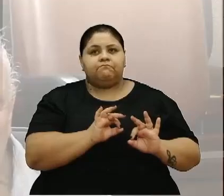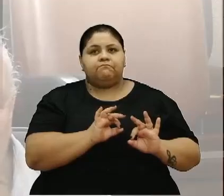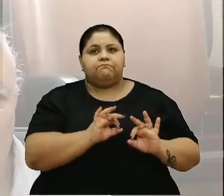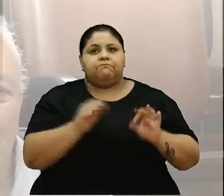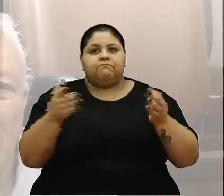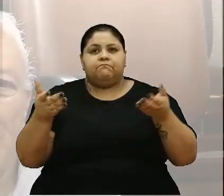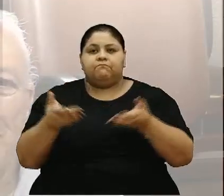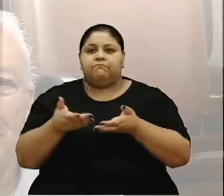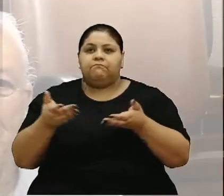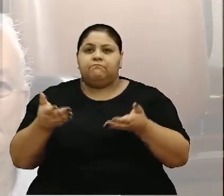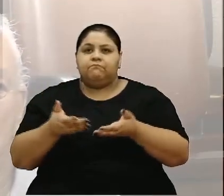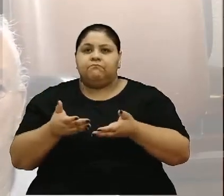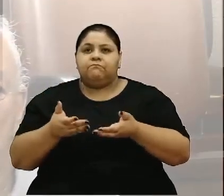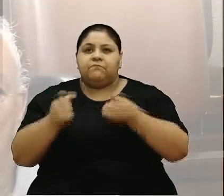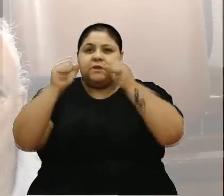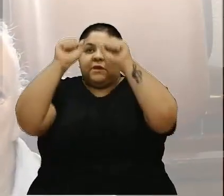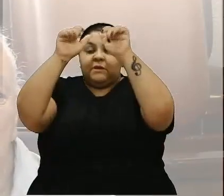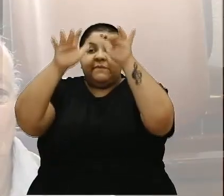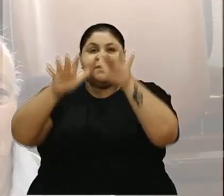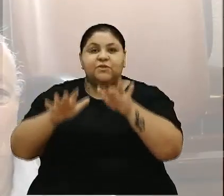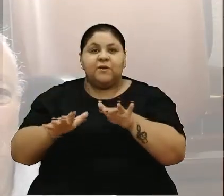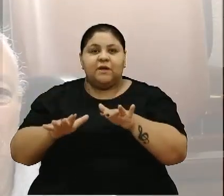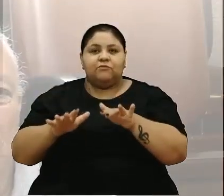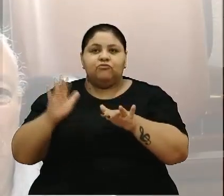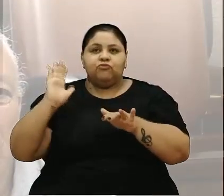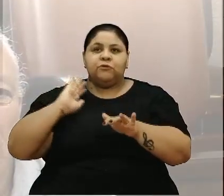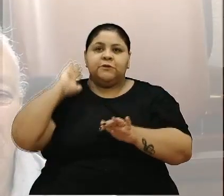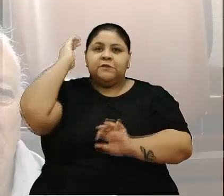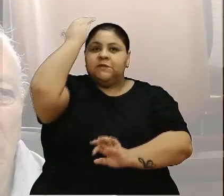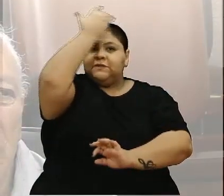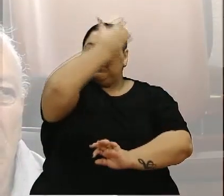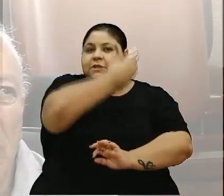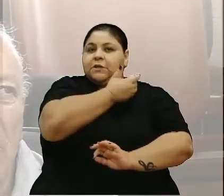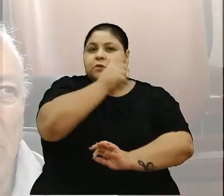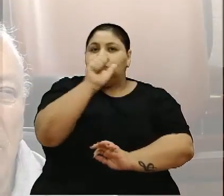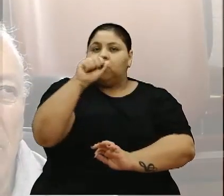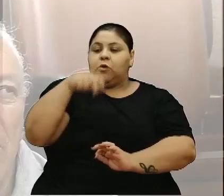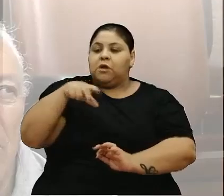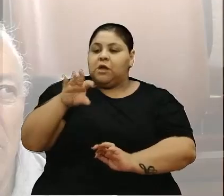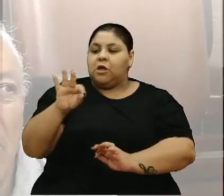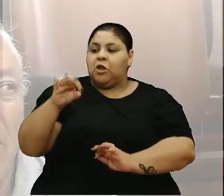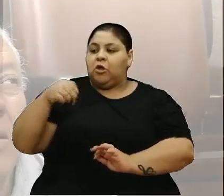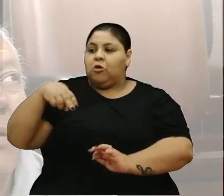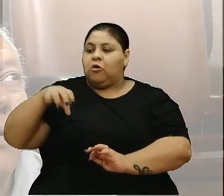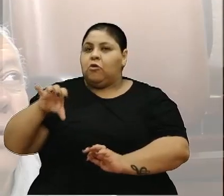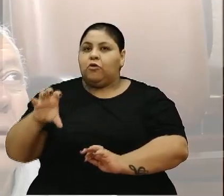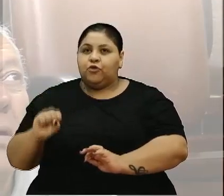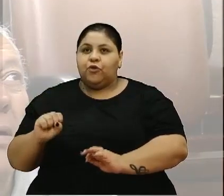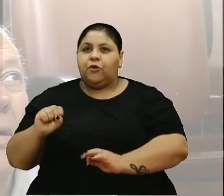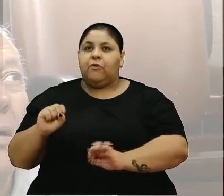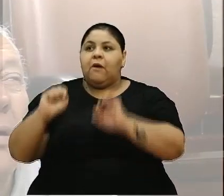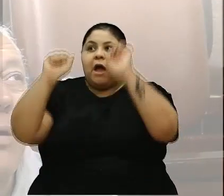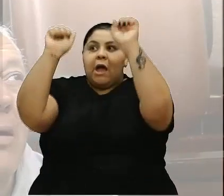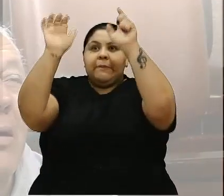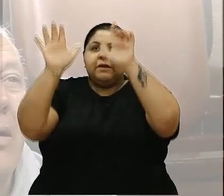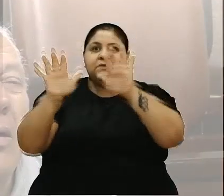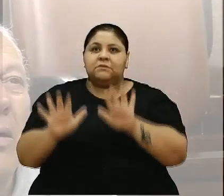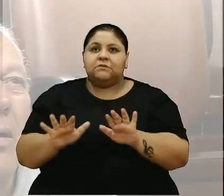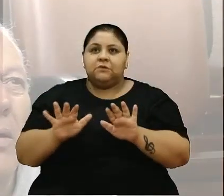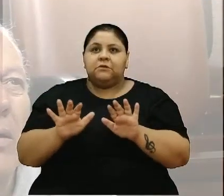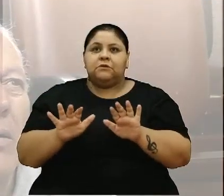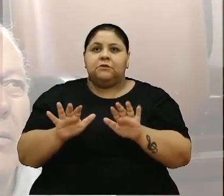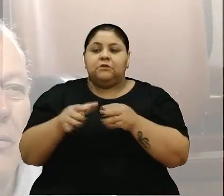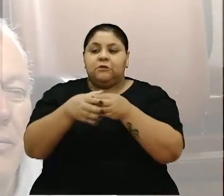Hoje, dia de ser abençoado por Santo Antônio, vereador Lucas Carinhato. Bem lembrado. É que Santo Antônio abençoe essa